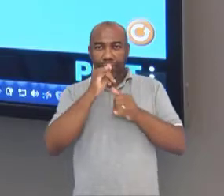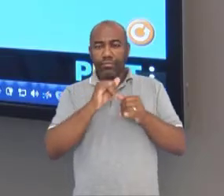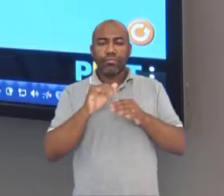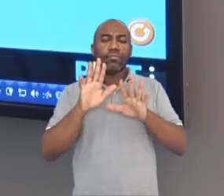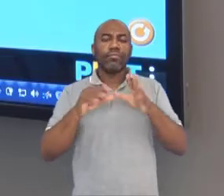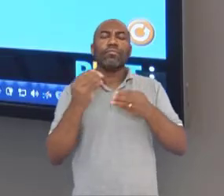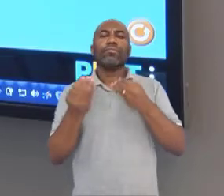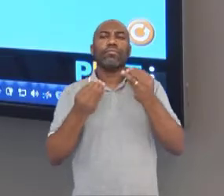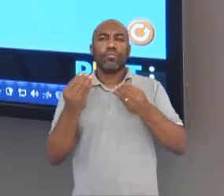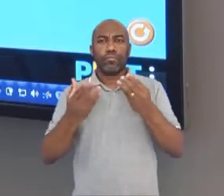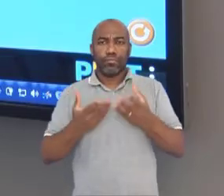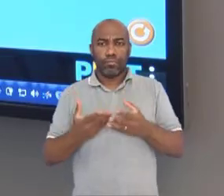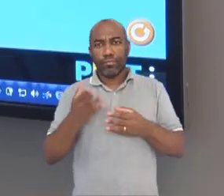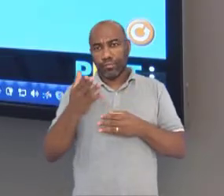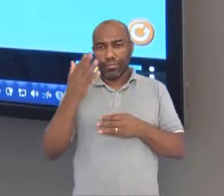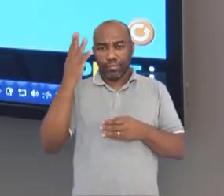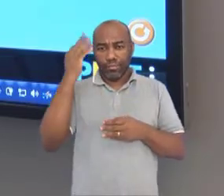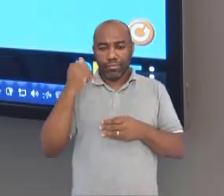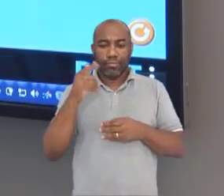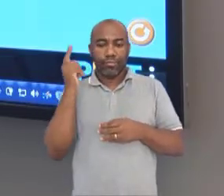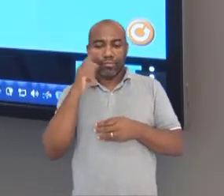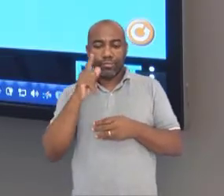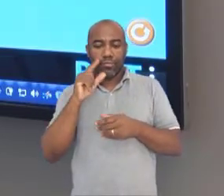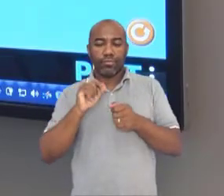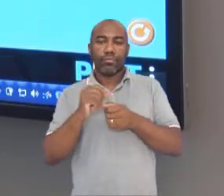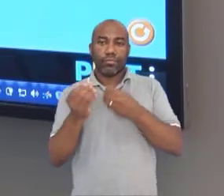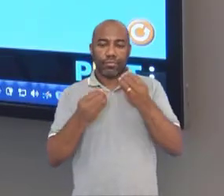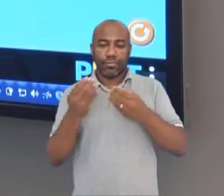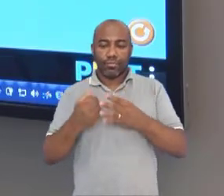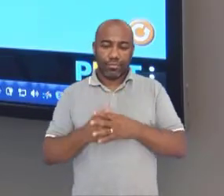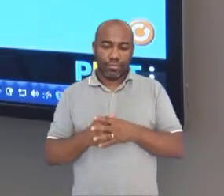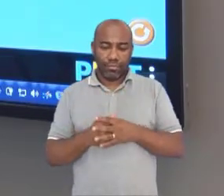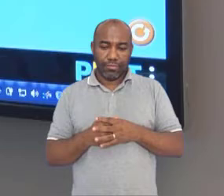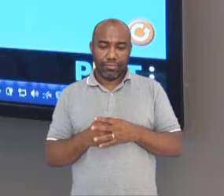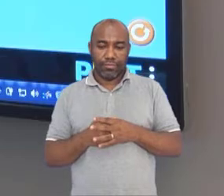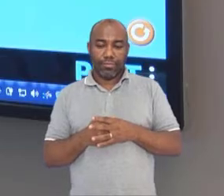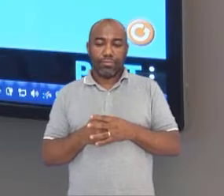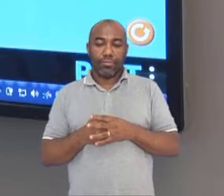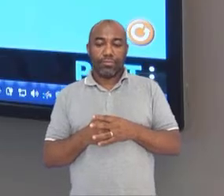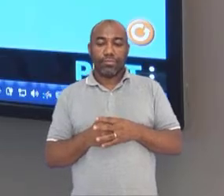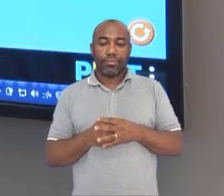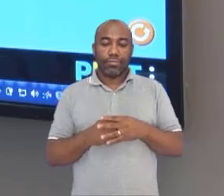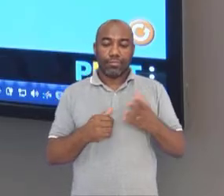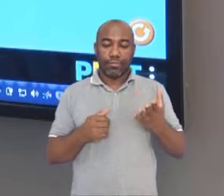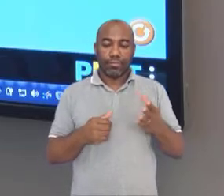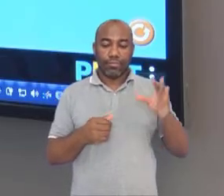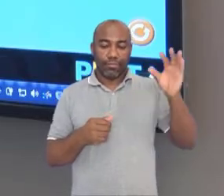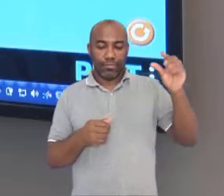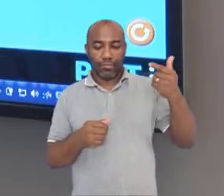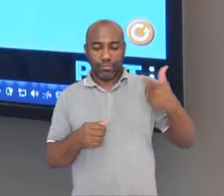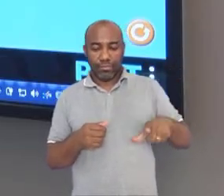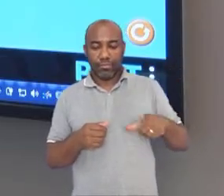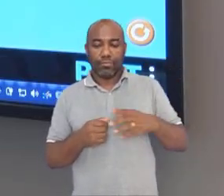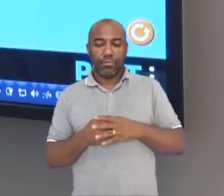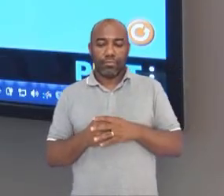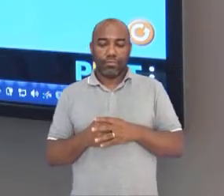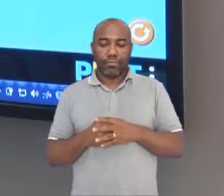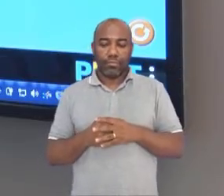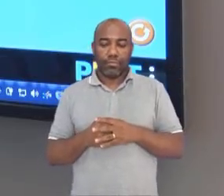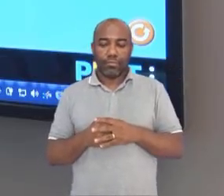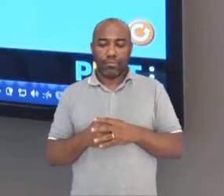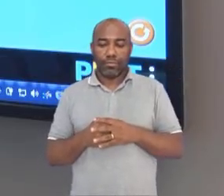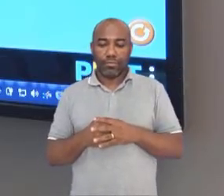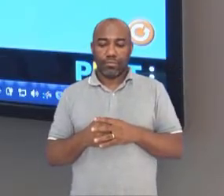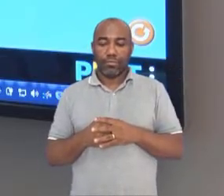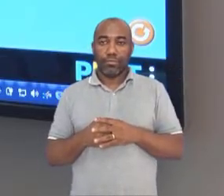aqui. Você já sabe muito bem. Vamos fechar o circuito, colocar aqui no